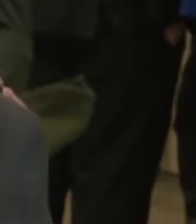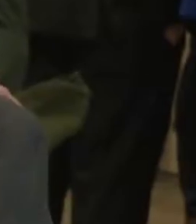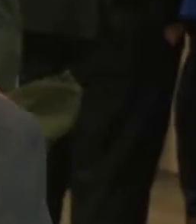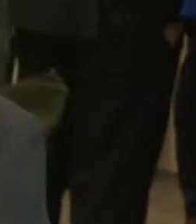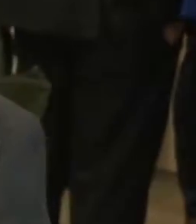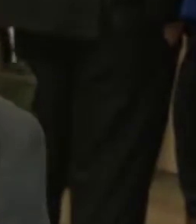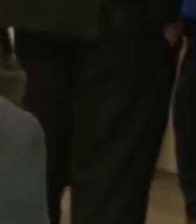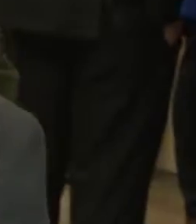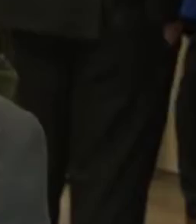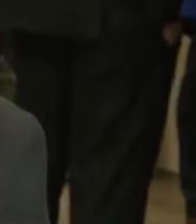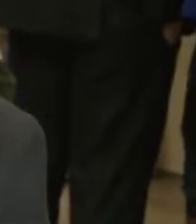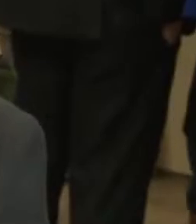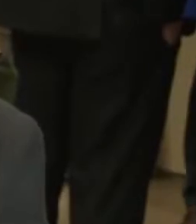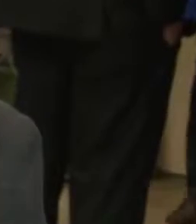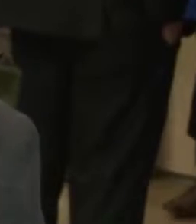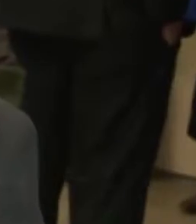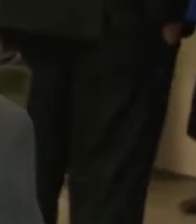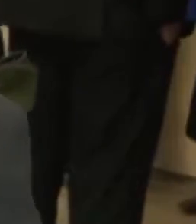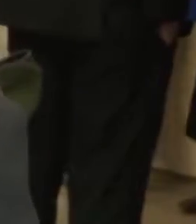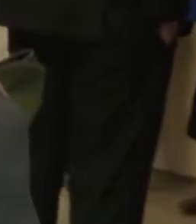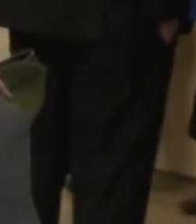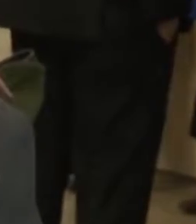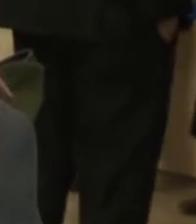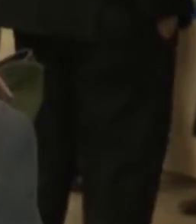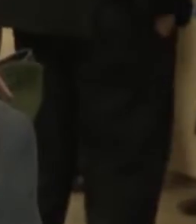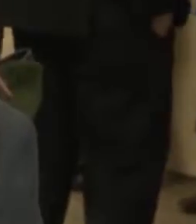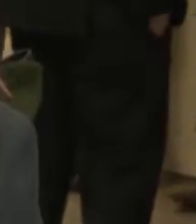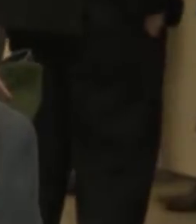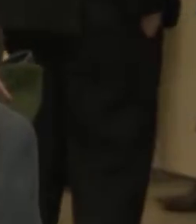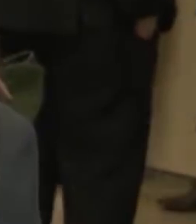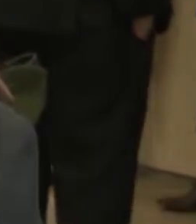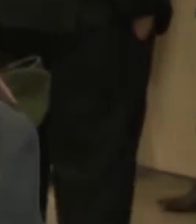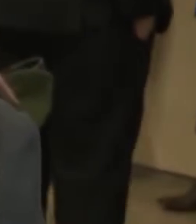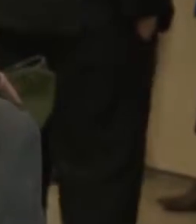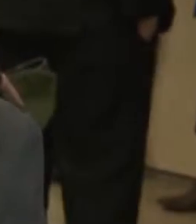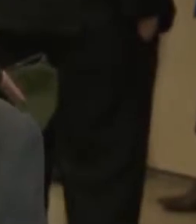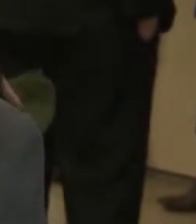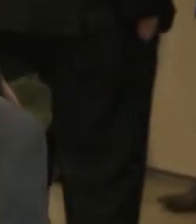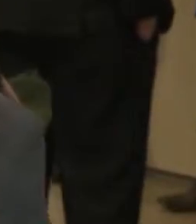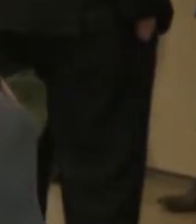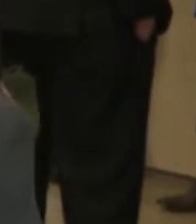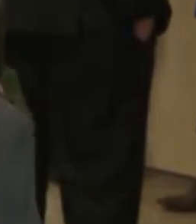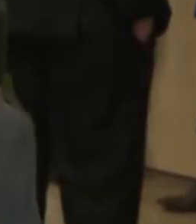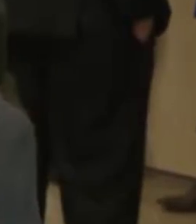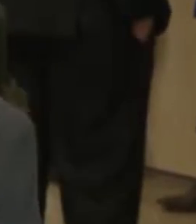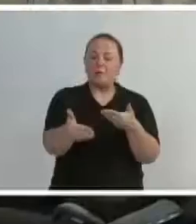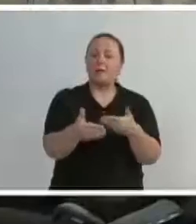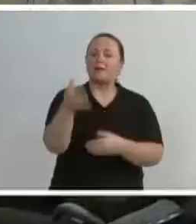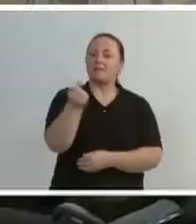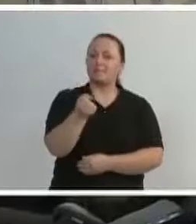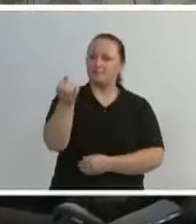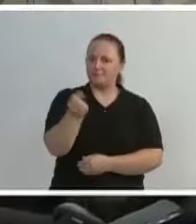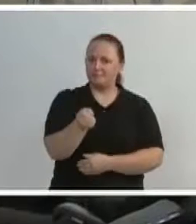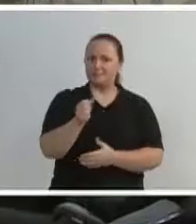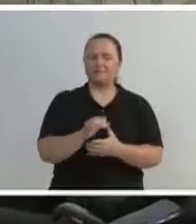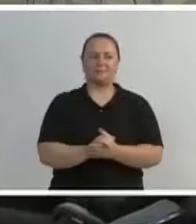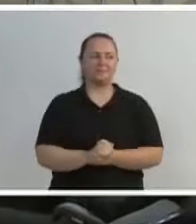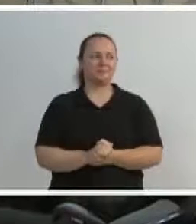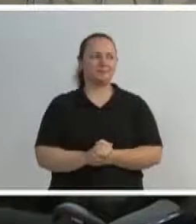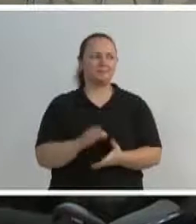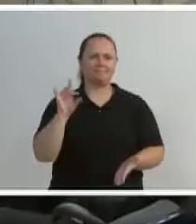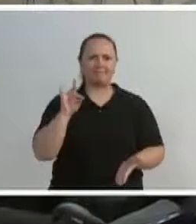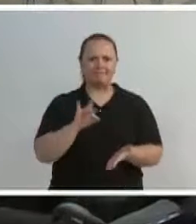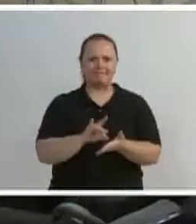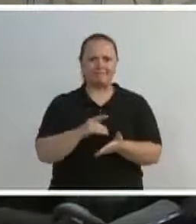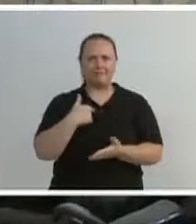sido indicado essa moção ao Banco do Brasil, que nós vamos receber com muita honra, com muita gratidão e com muita humildade. Estiveram presentes na